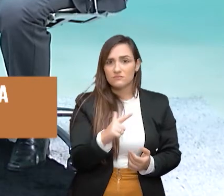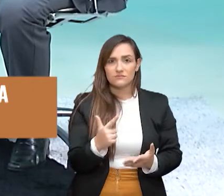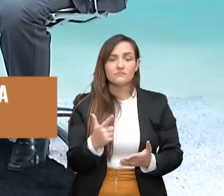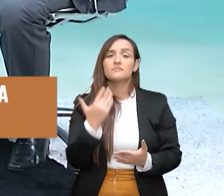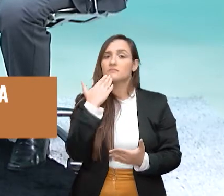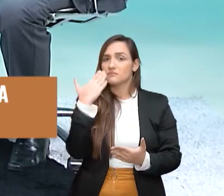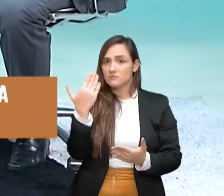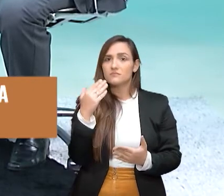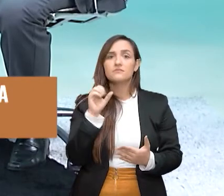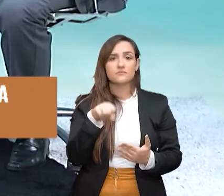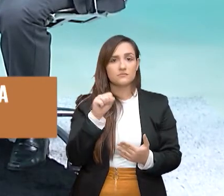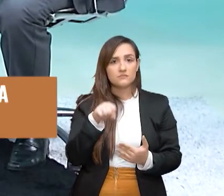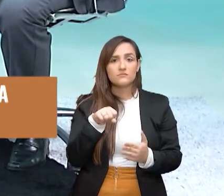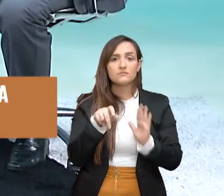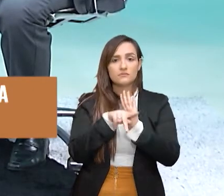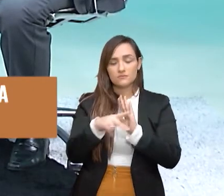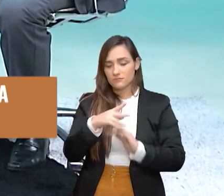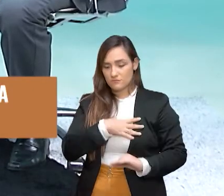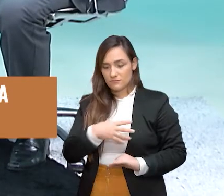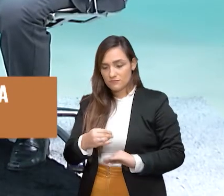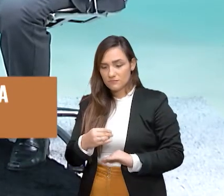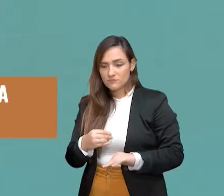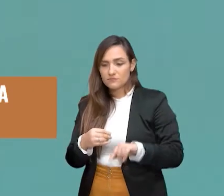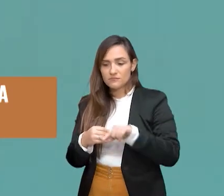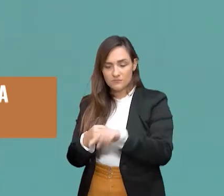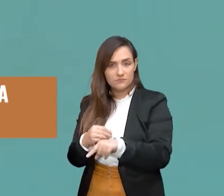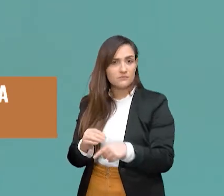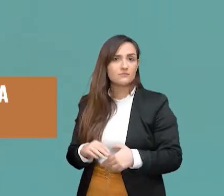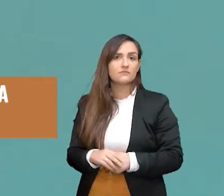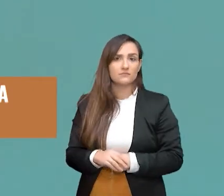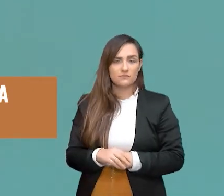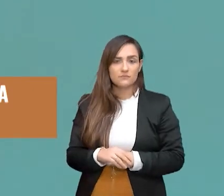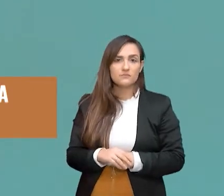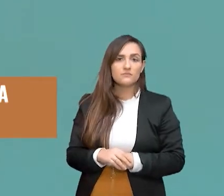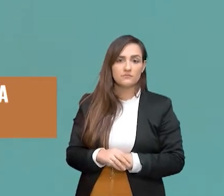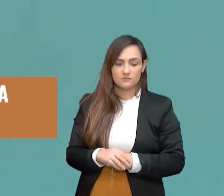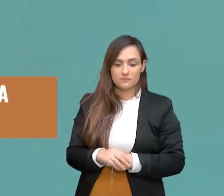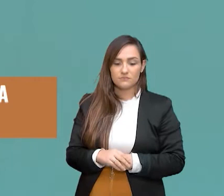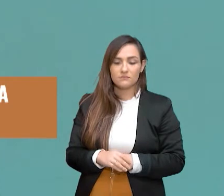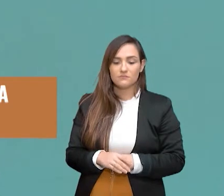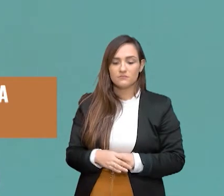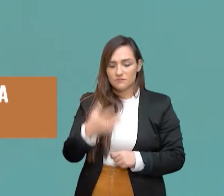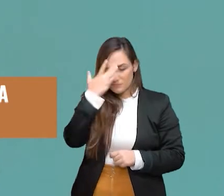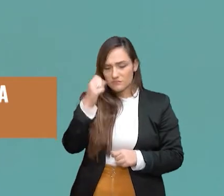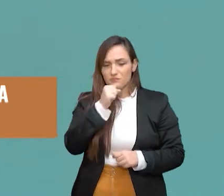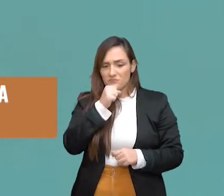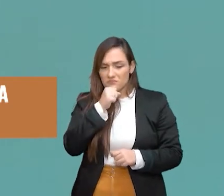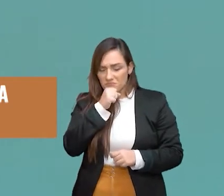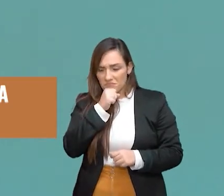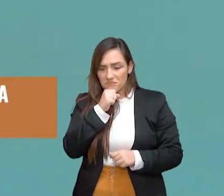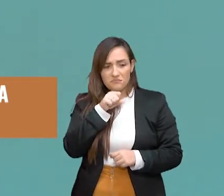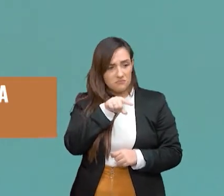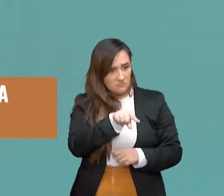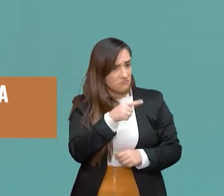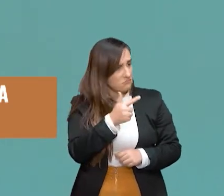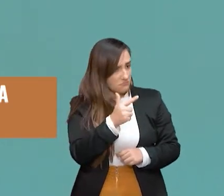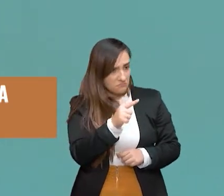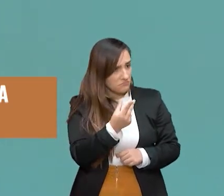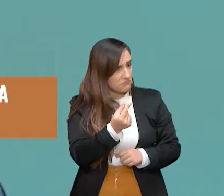rua pediu alimentos para o seu filho e a gente ajuizou nesse esquema,